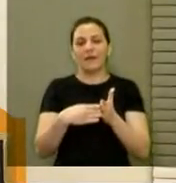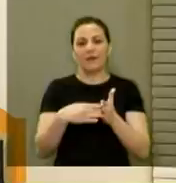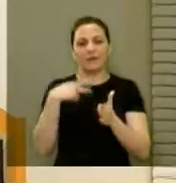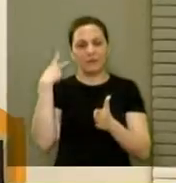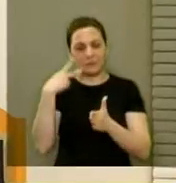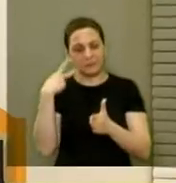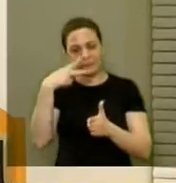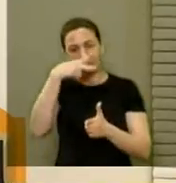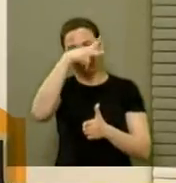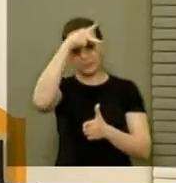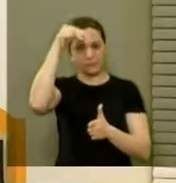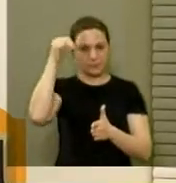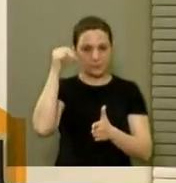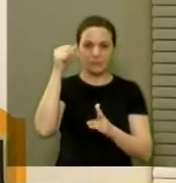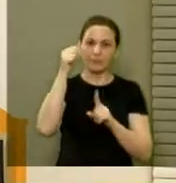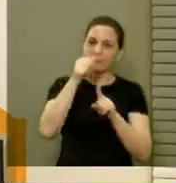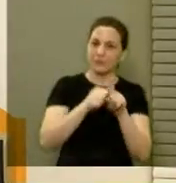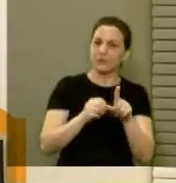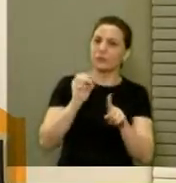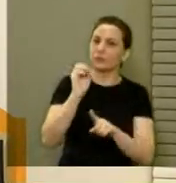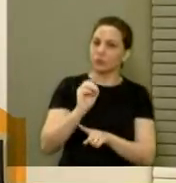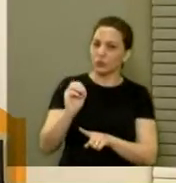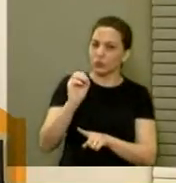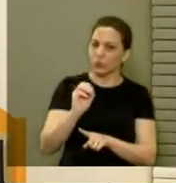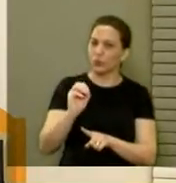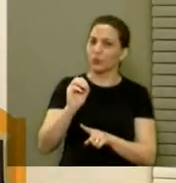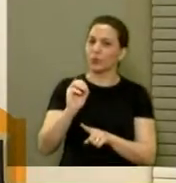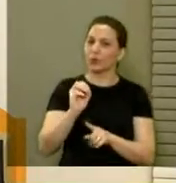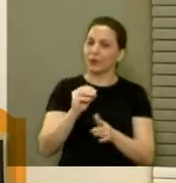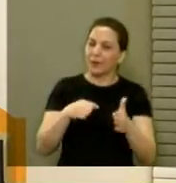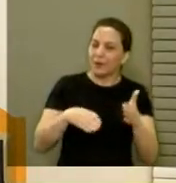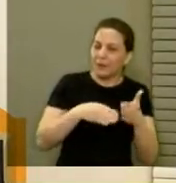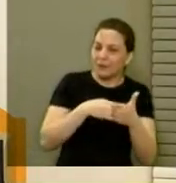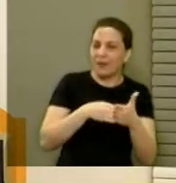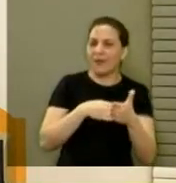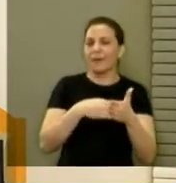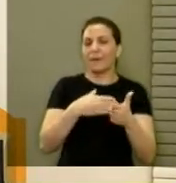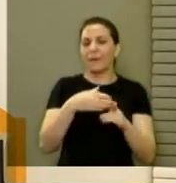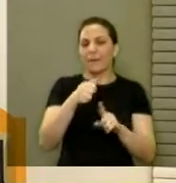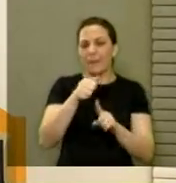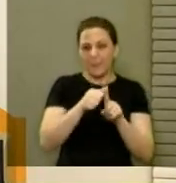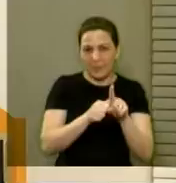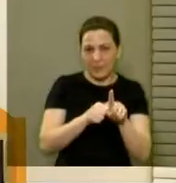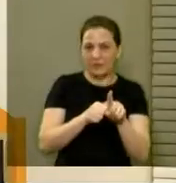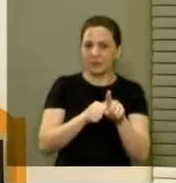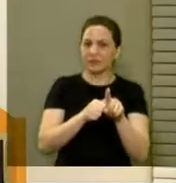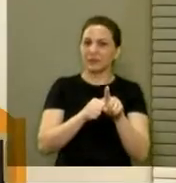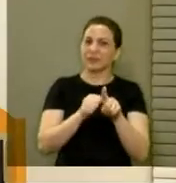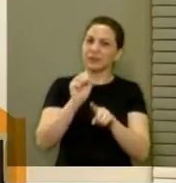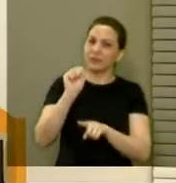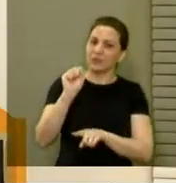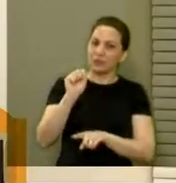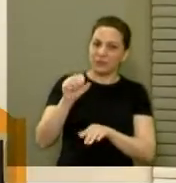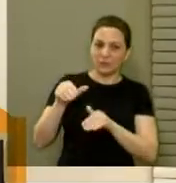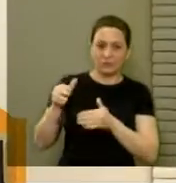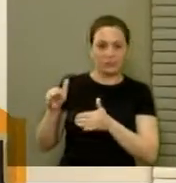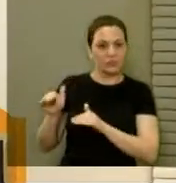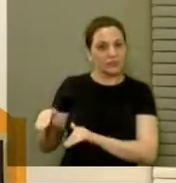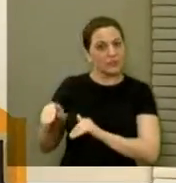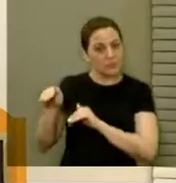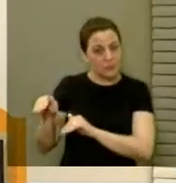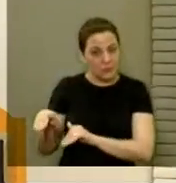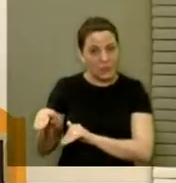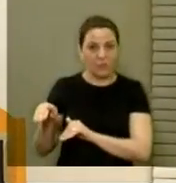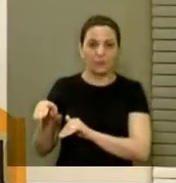em outubro do ano que vem tem o prazo até setembro para escolher um partido político pra se filiar o